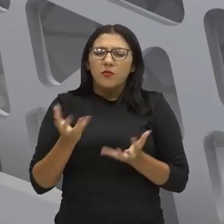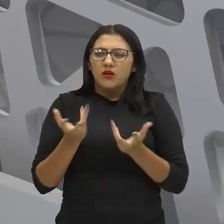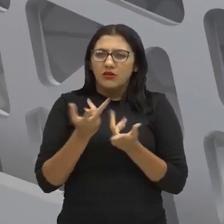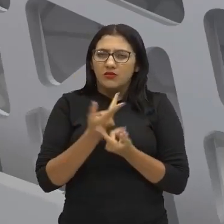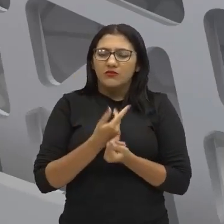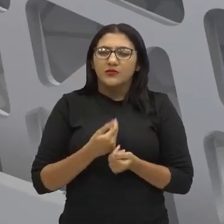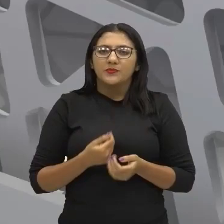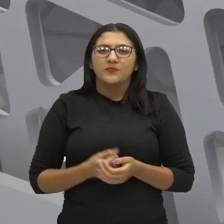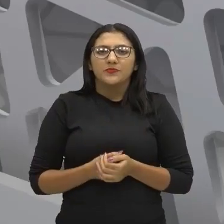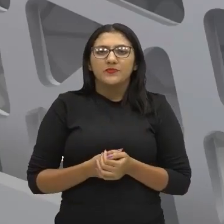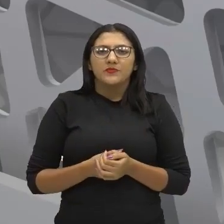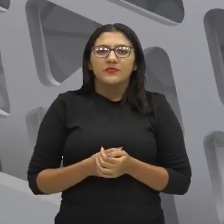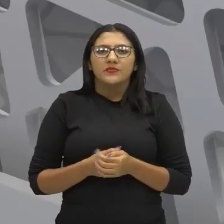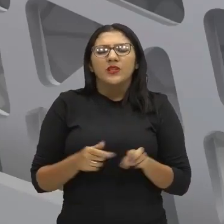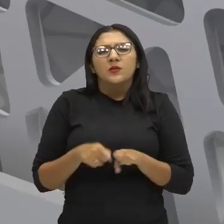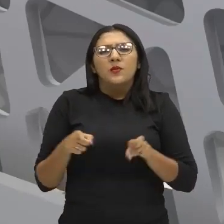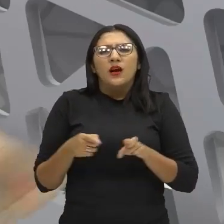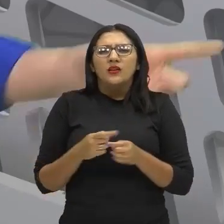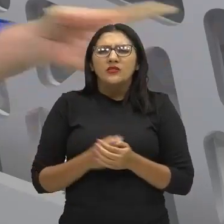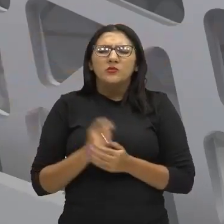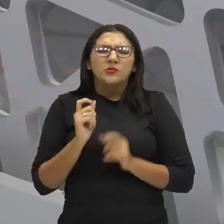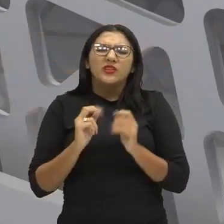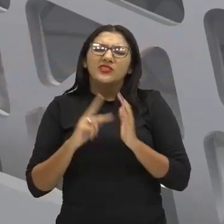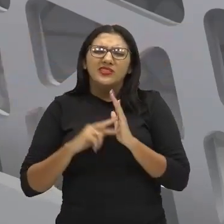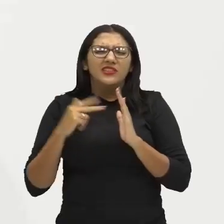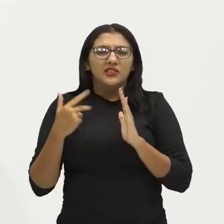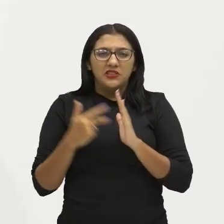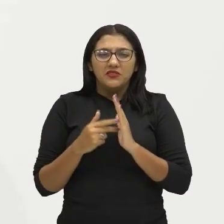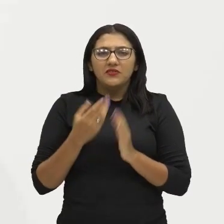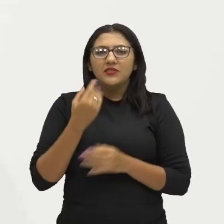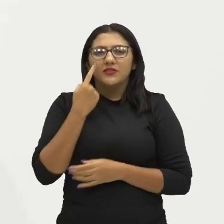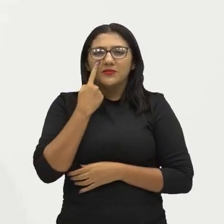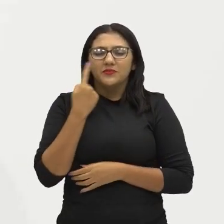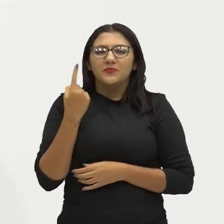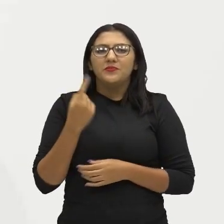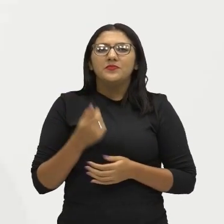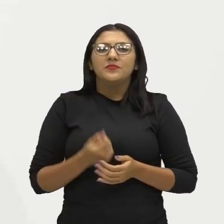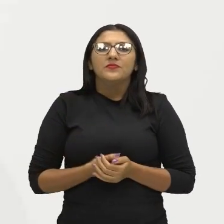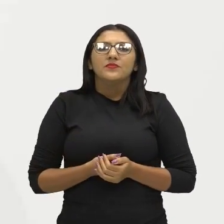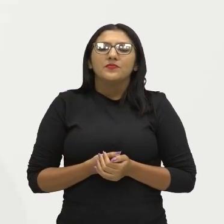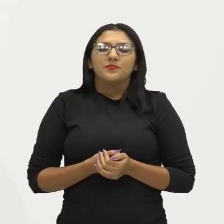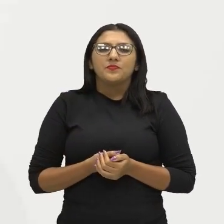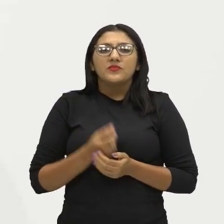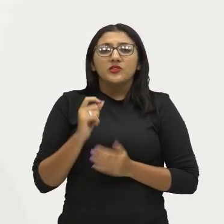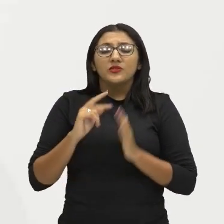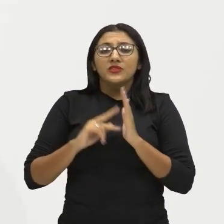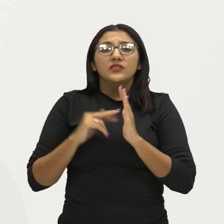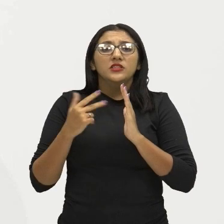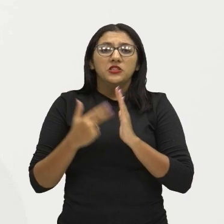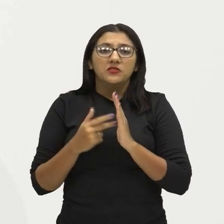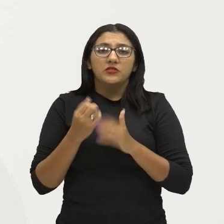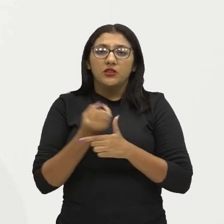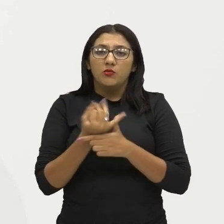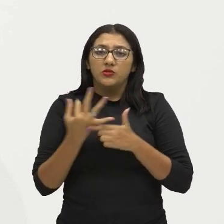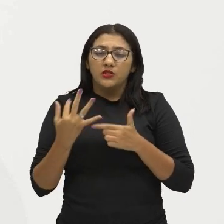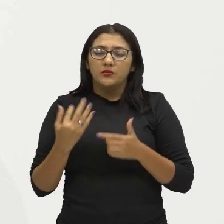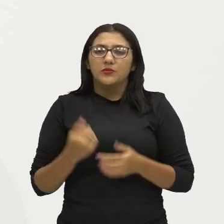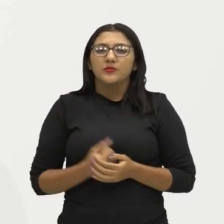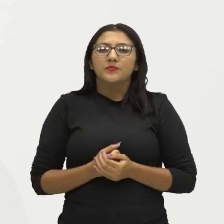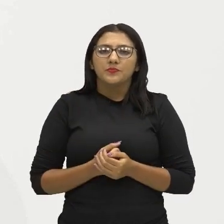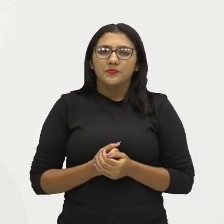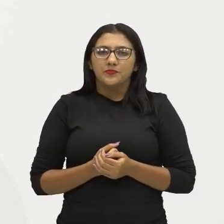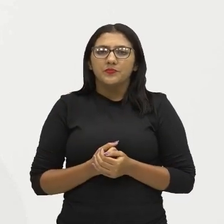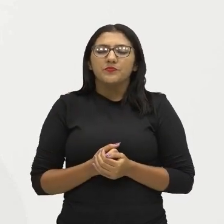linguagem. Mas afinal de contas, o que é essa linguagem? Me segue aí, olha só. O que é a linguagem algébrica?